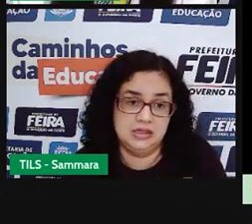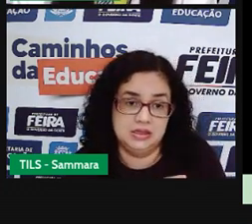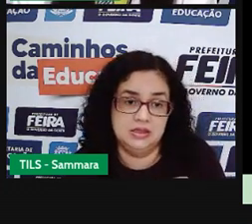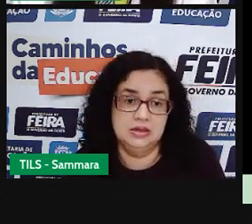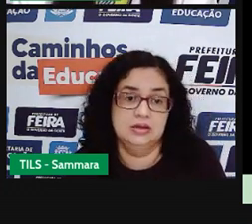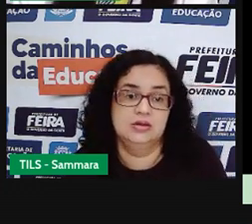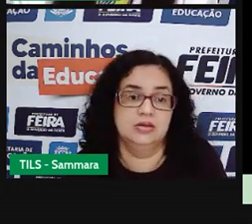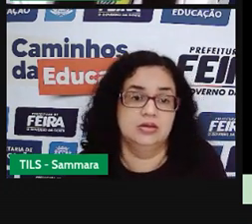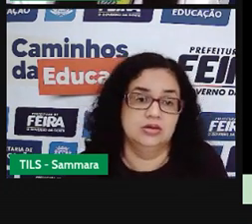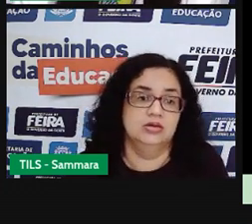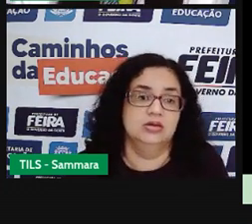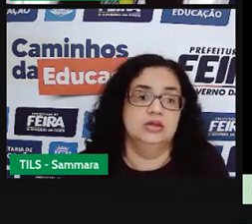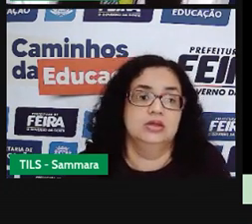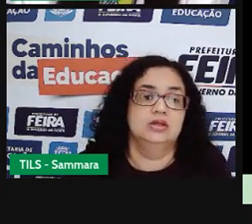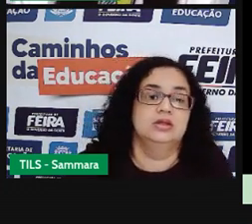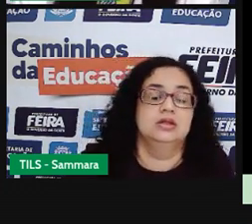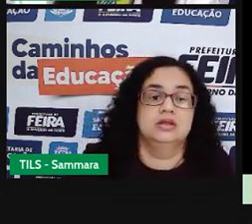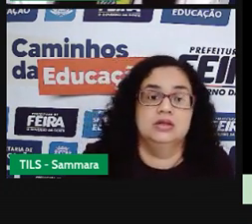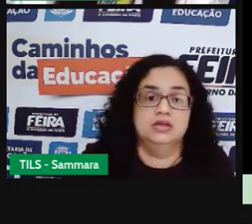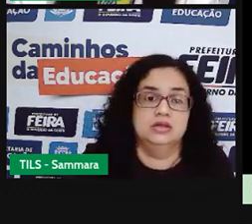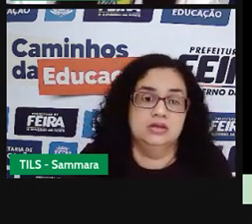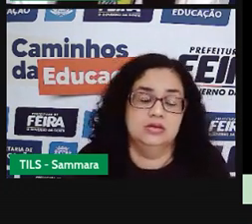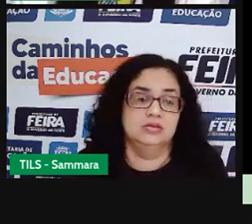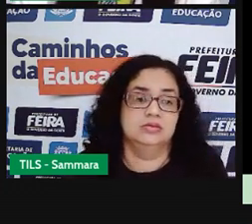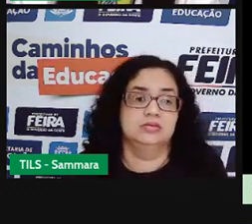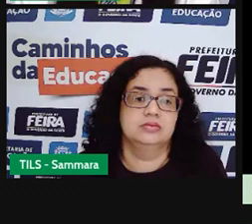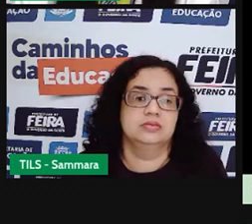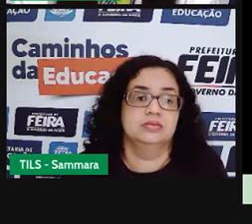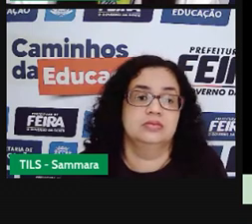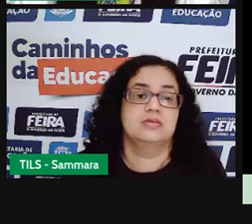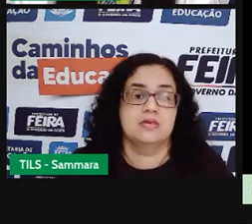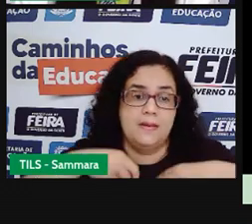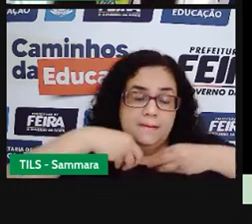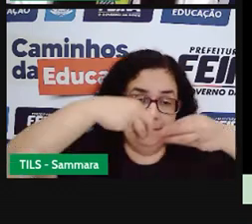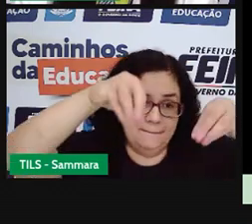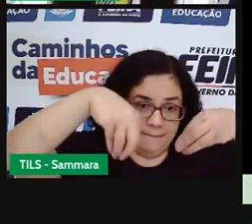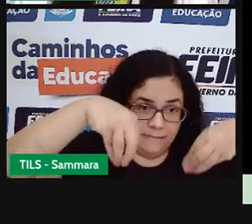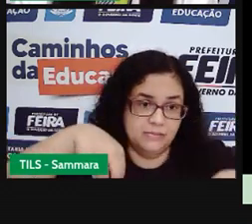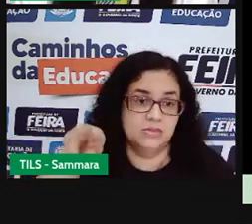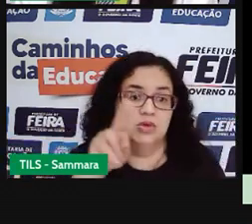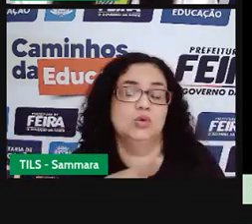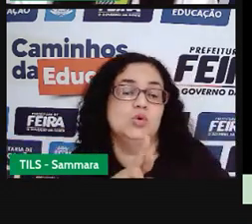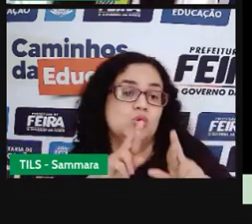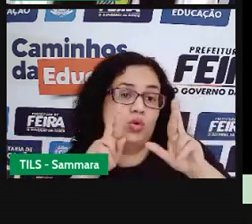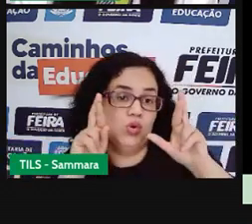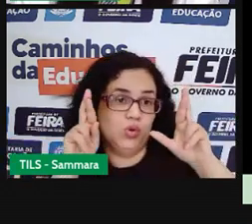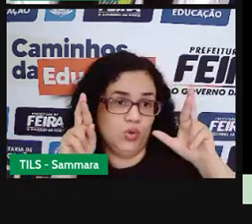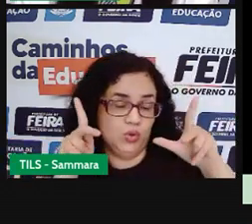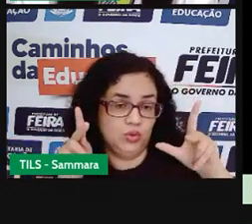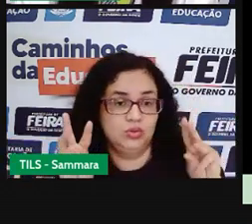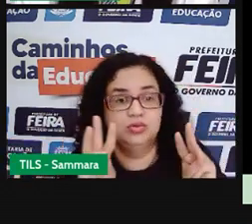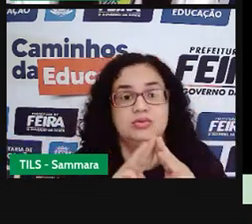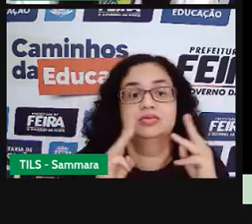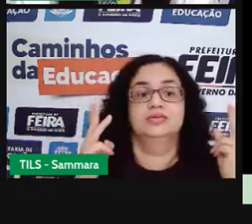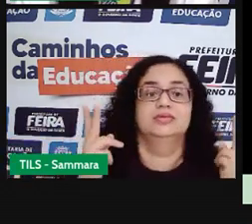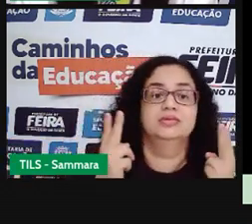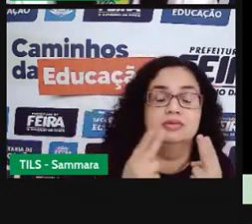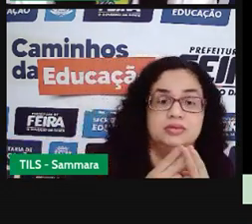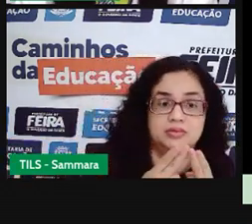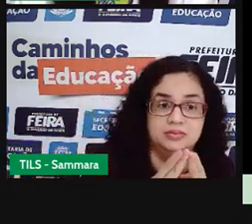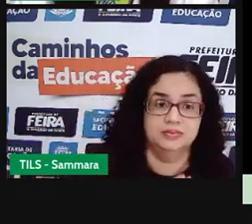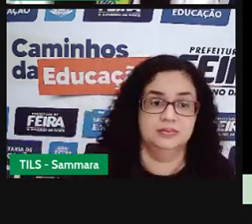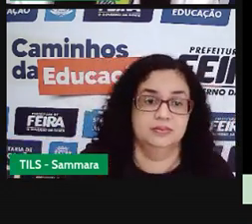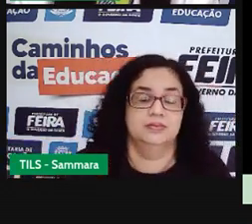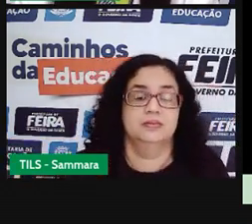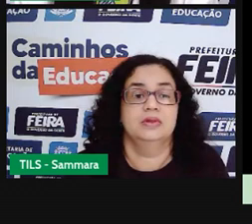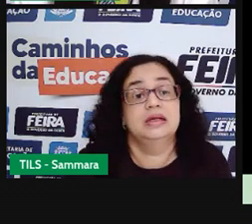e já existe a produção né de plásticos utilizando outros tipos de matéria-prima por